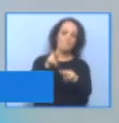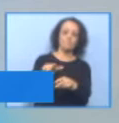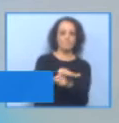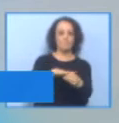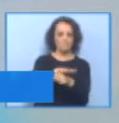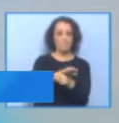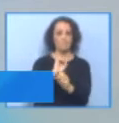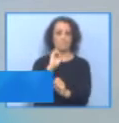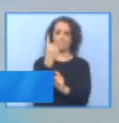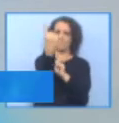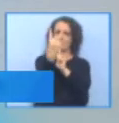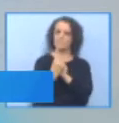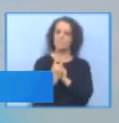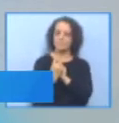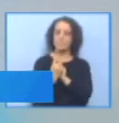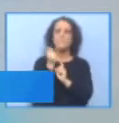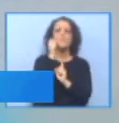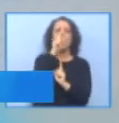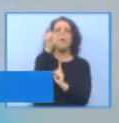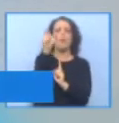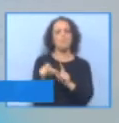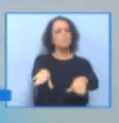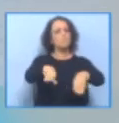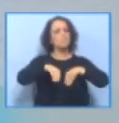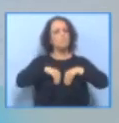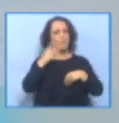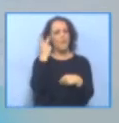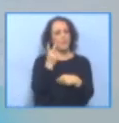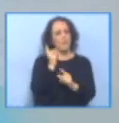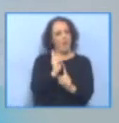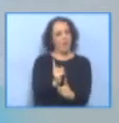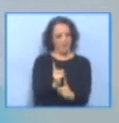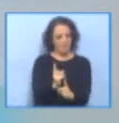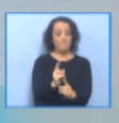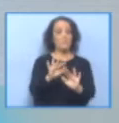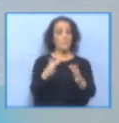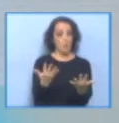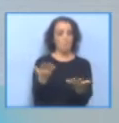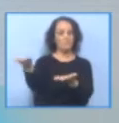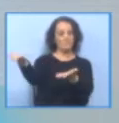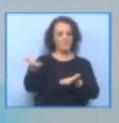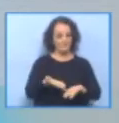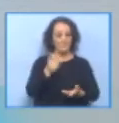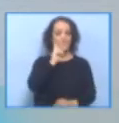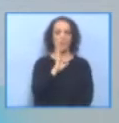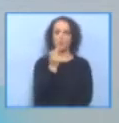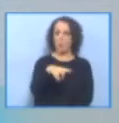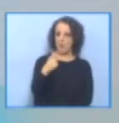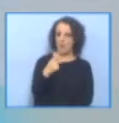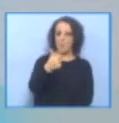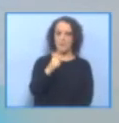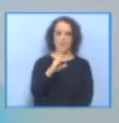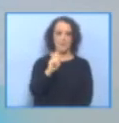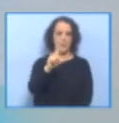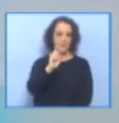realidade na primeira pessoa, a partir de quem o assume no concreto da vida. É por isso que está entre nós a Joana Bacelar, que